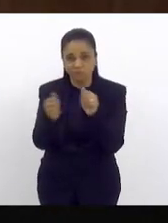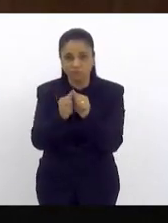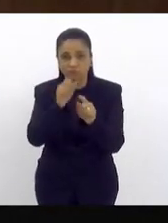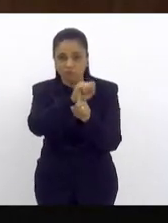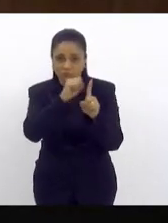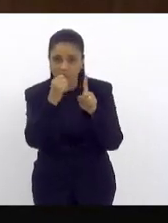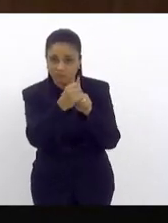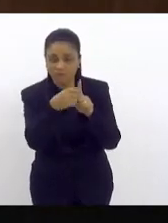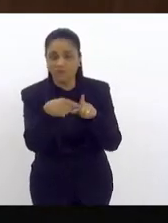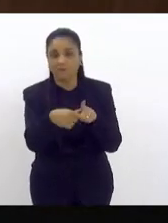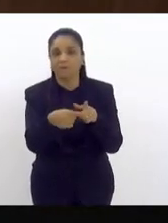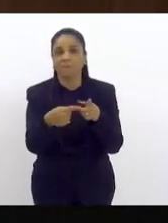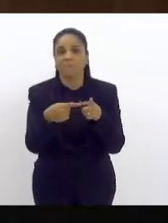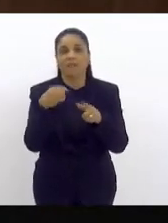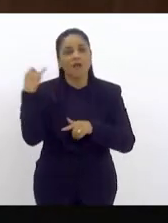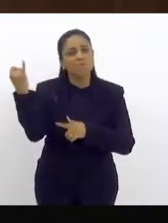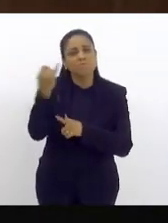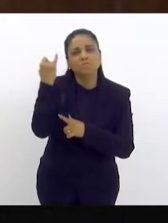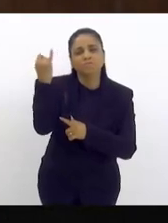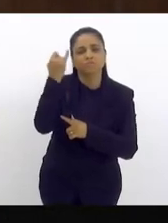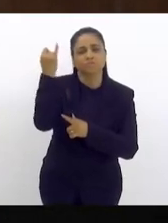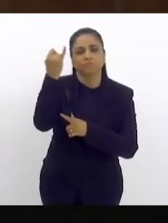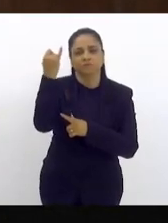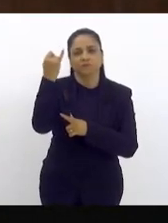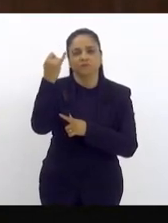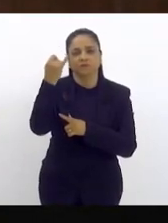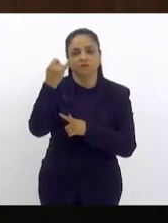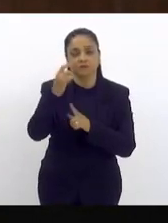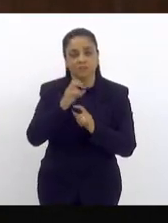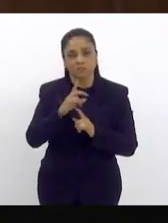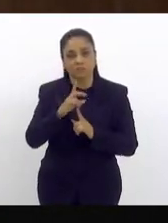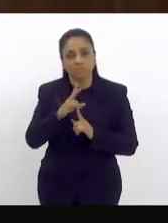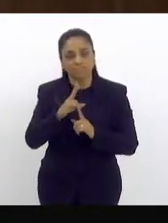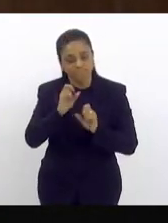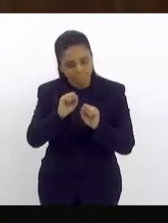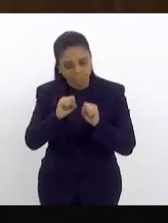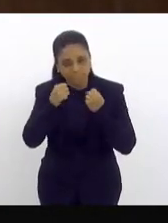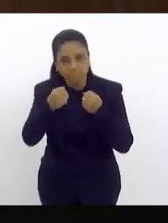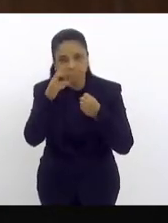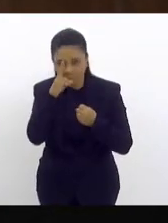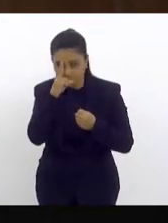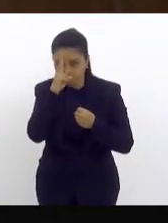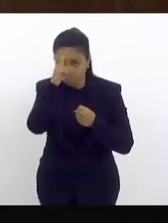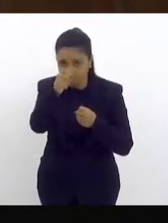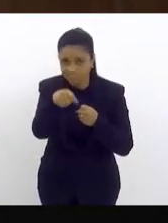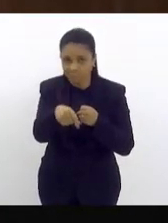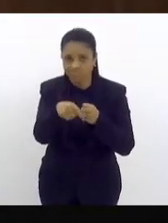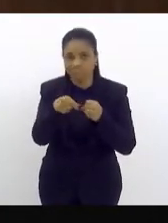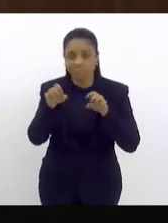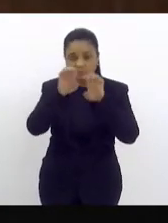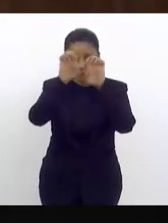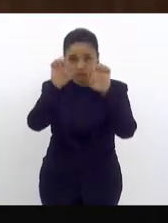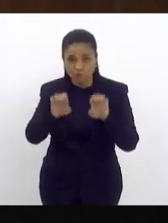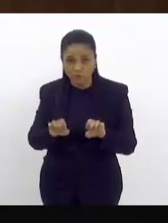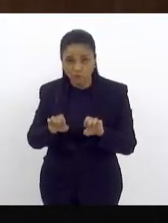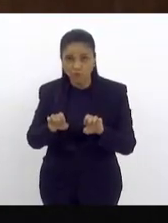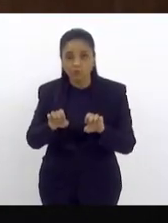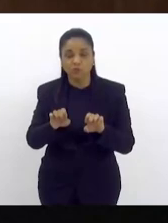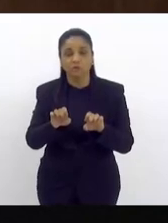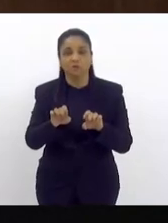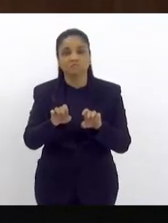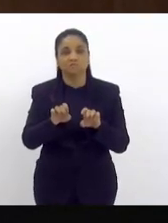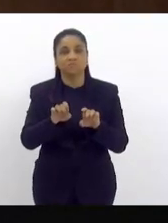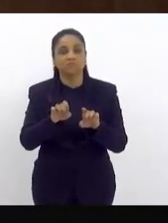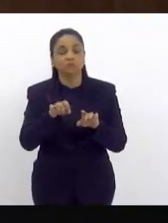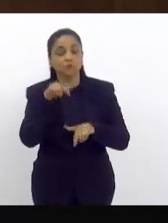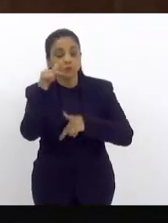disso a importância também da gente fortalecer reestruturar as instâncias que tem